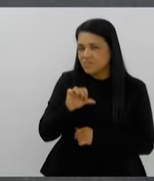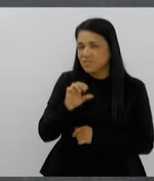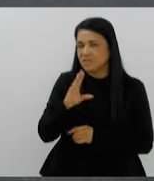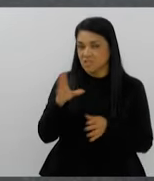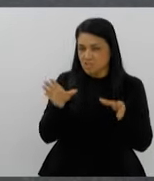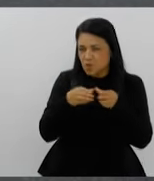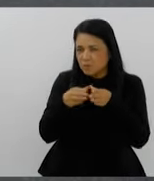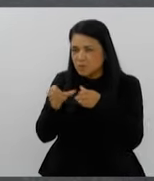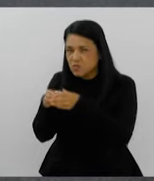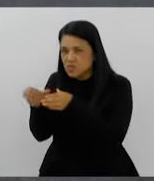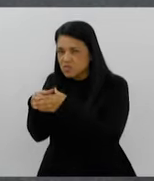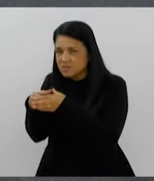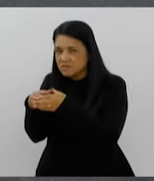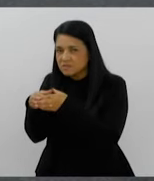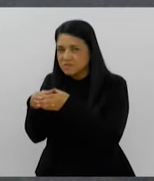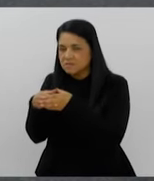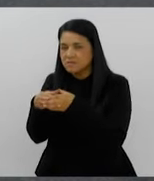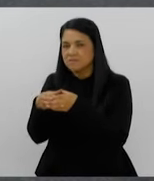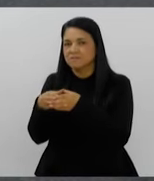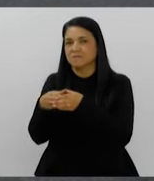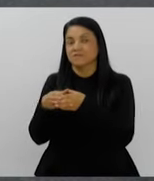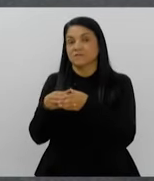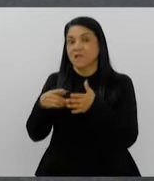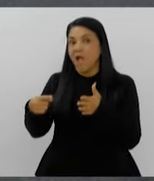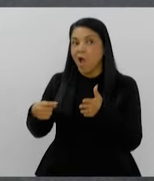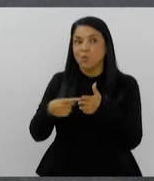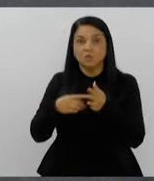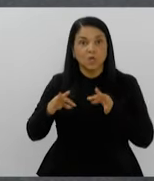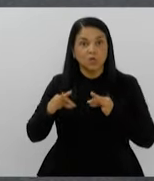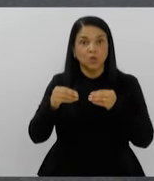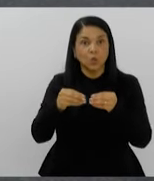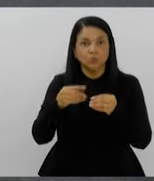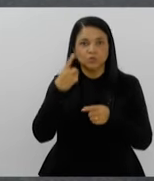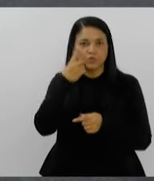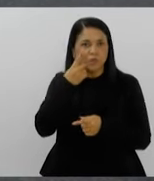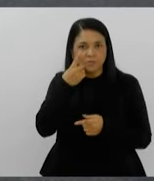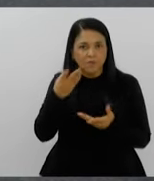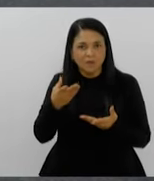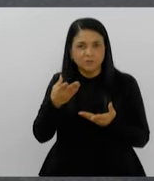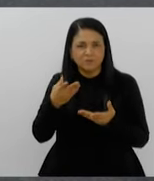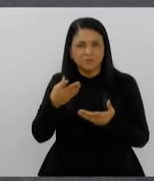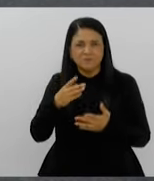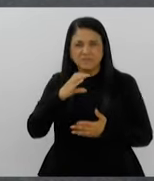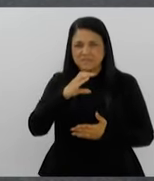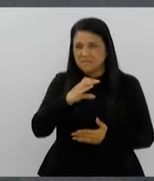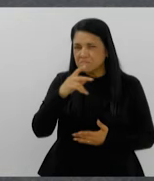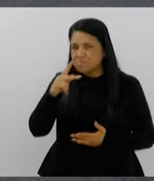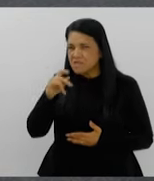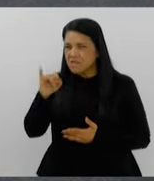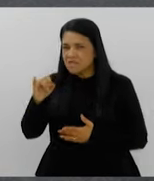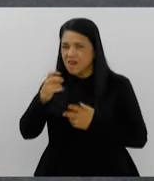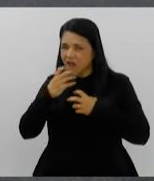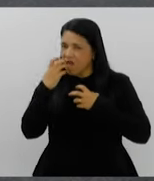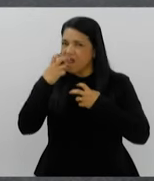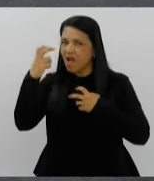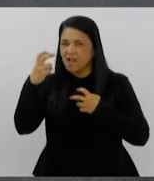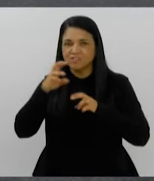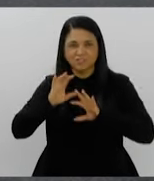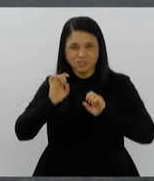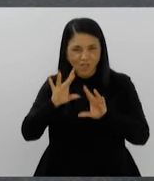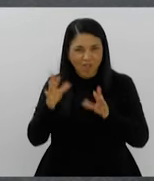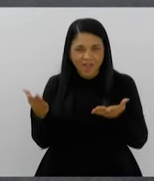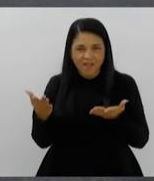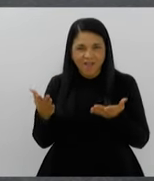partidos e todos os deputados em dizer que as CPI só servem para fazer barulho e extorquir empresários ligados ao Cláudio Castro. Palavras do Eduardo,